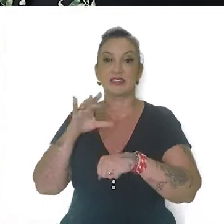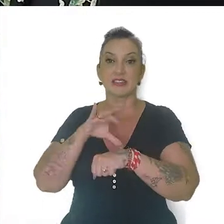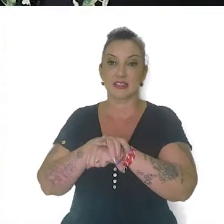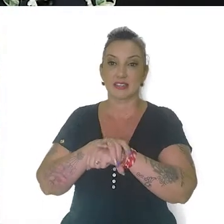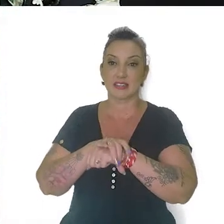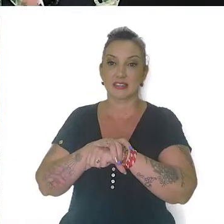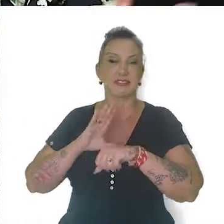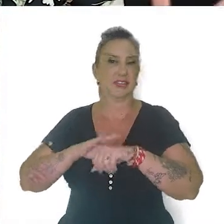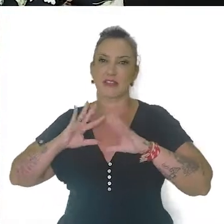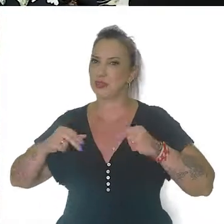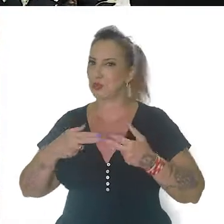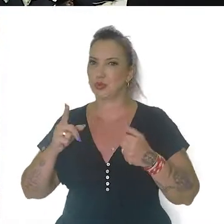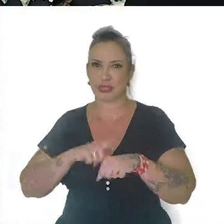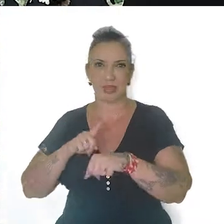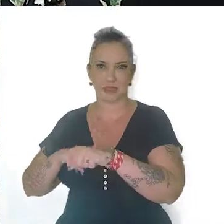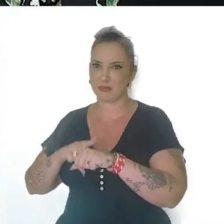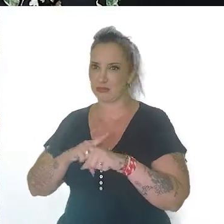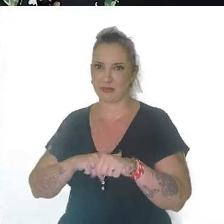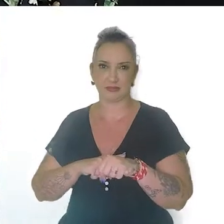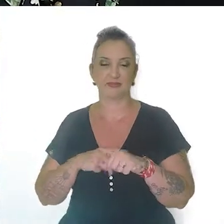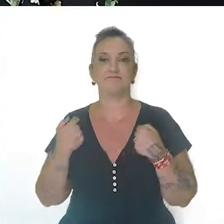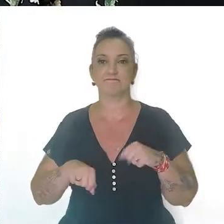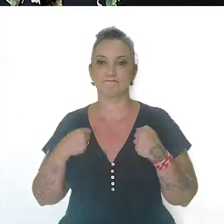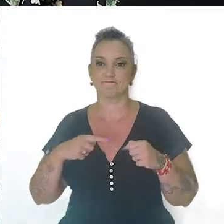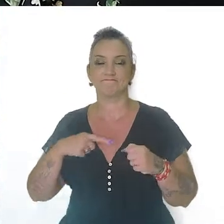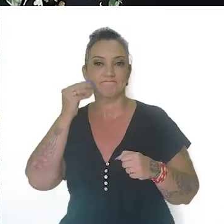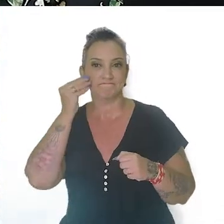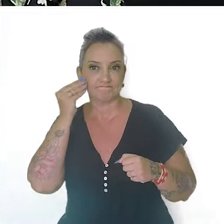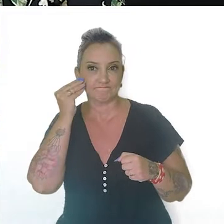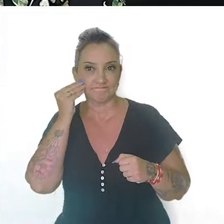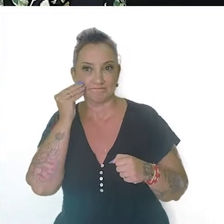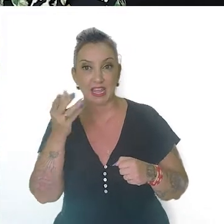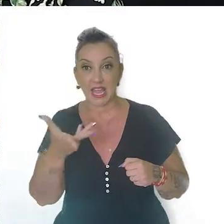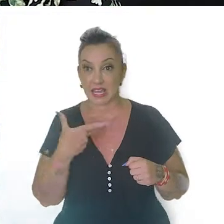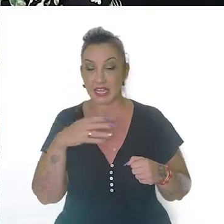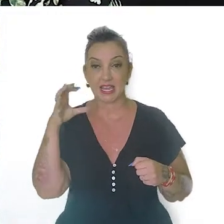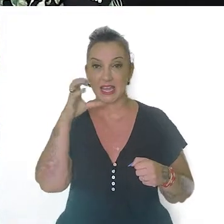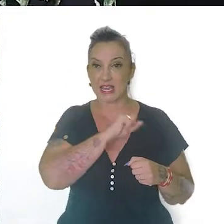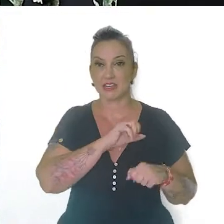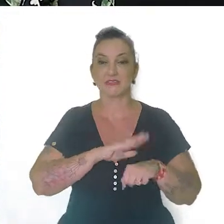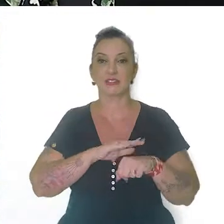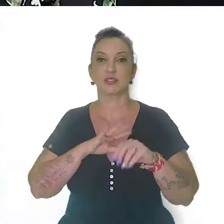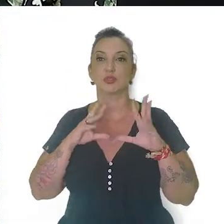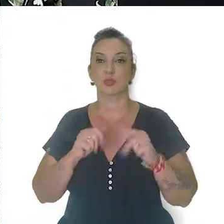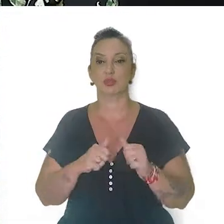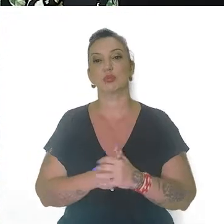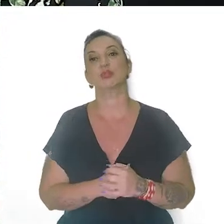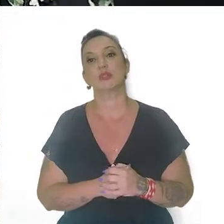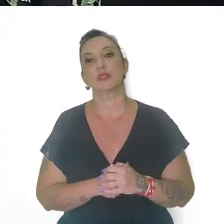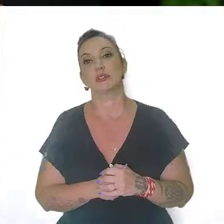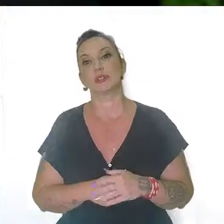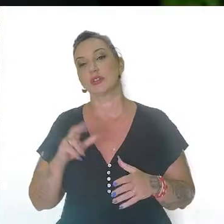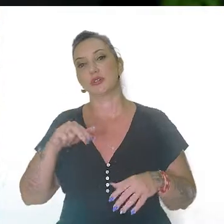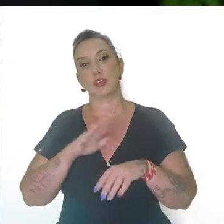segurança, e você sai fazendo tudo ao mesmo tempo. Então, você tem que ter uma expertise e uma agilidade muito grande para poder fazer tudo.